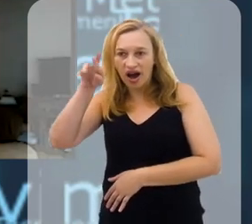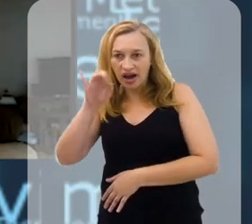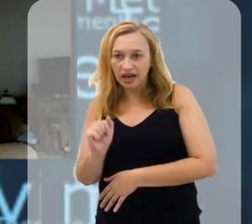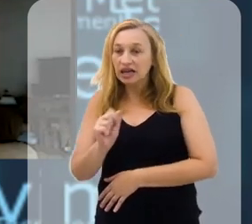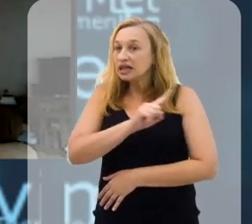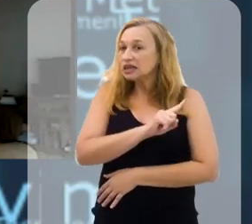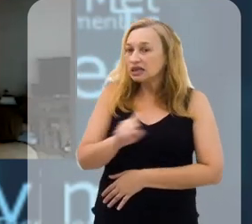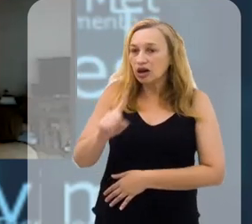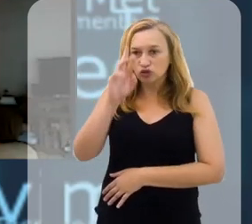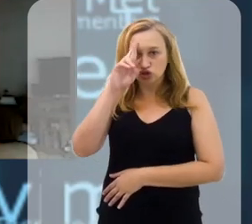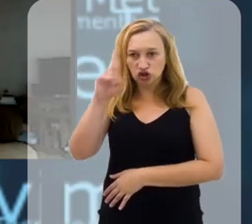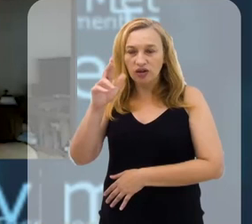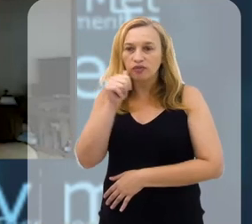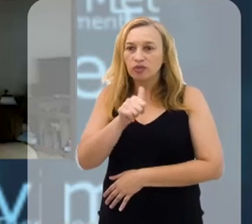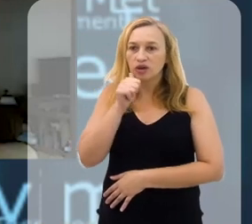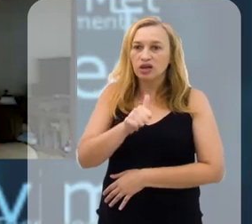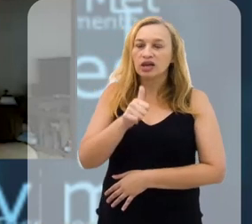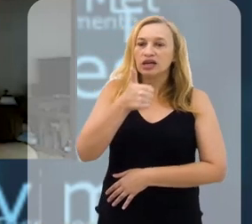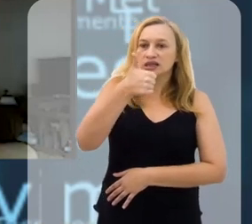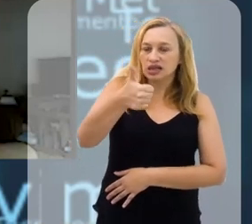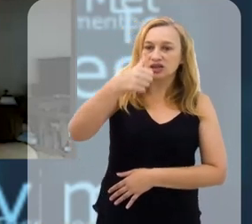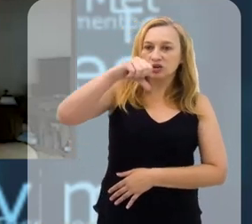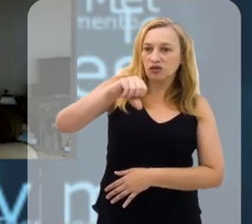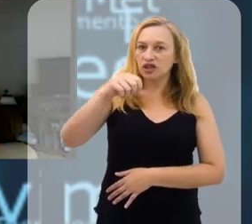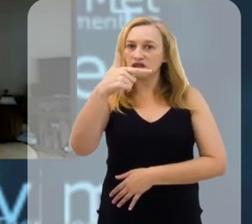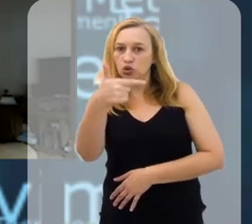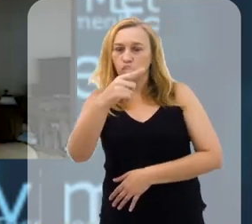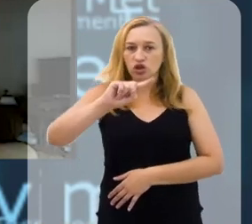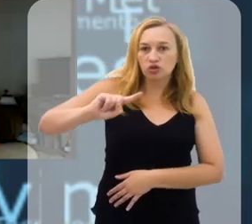E não proprietárias no país,